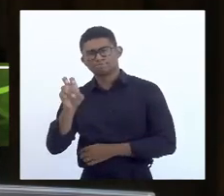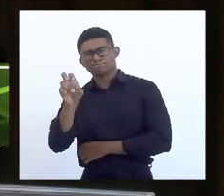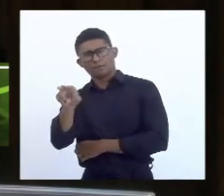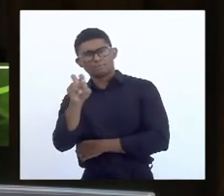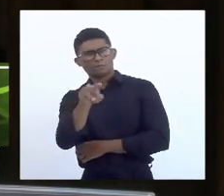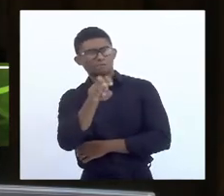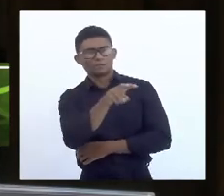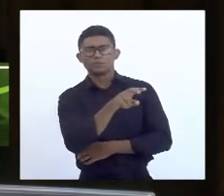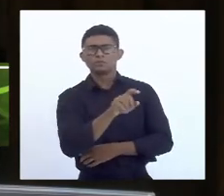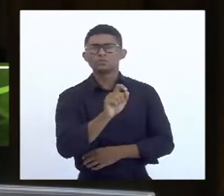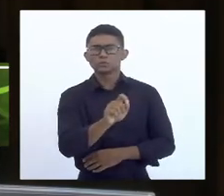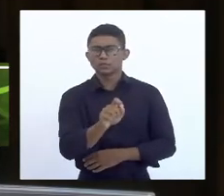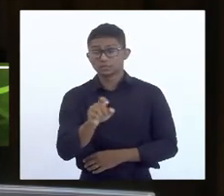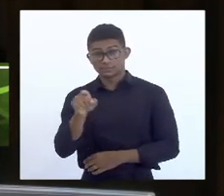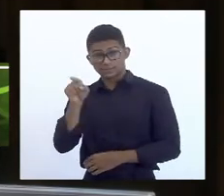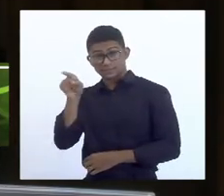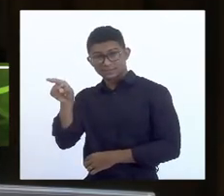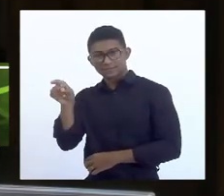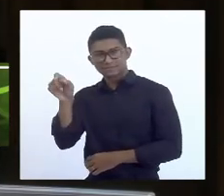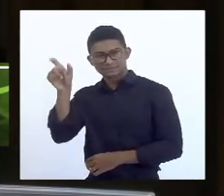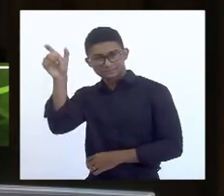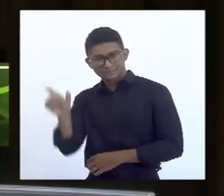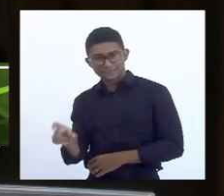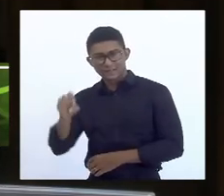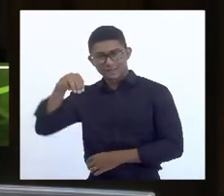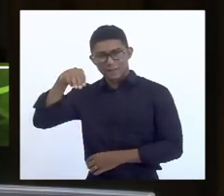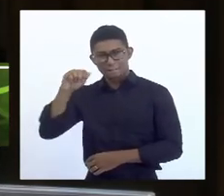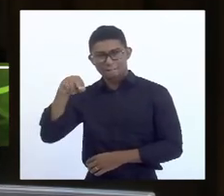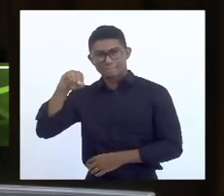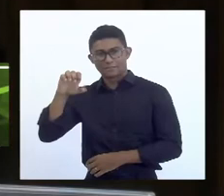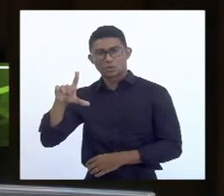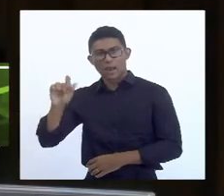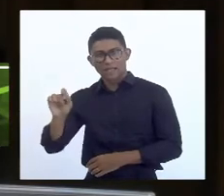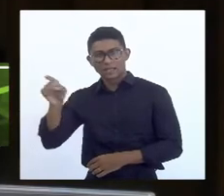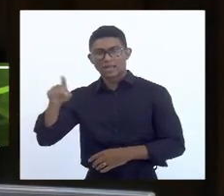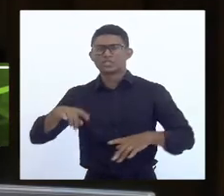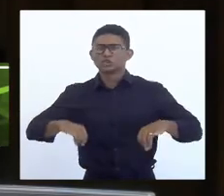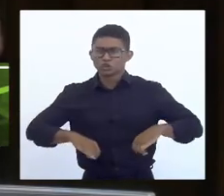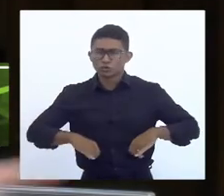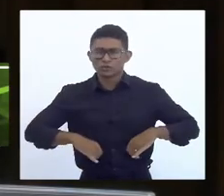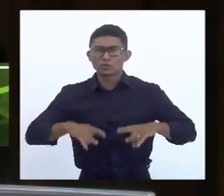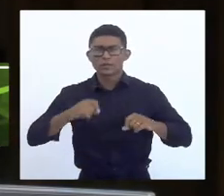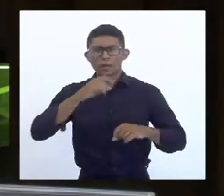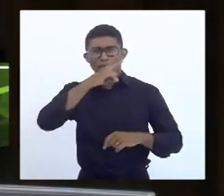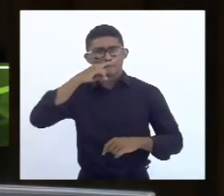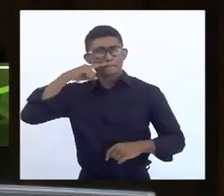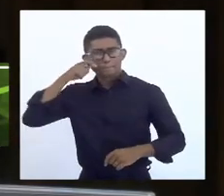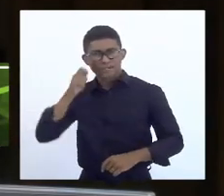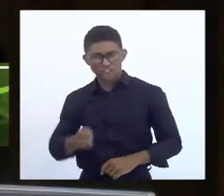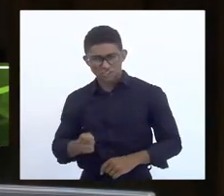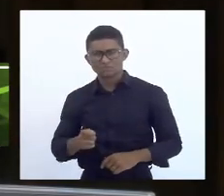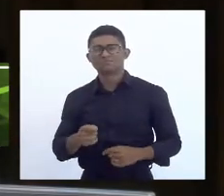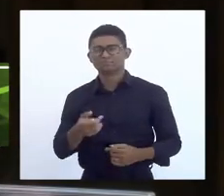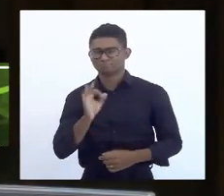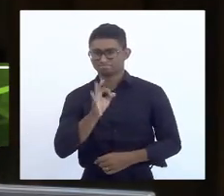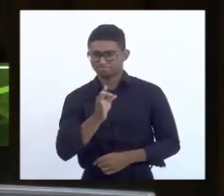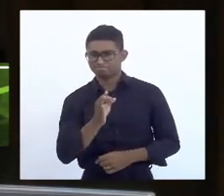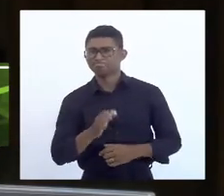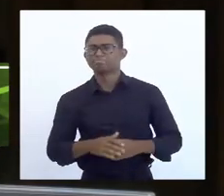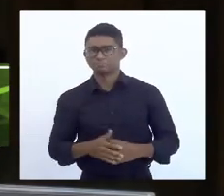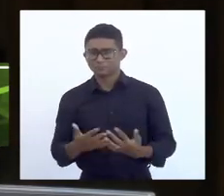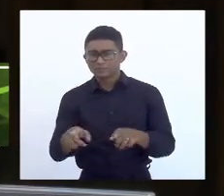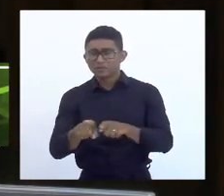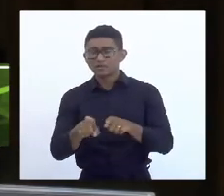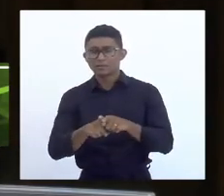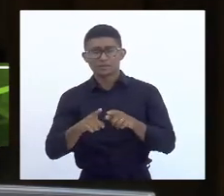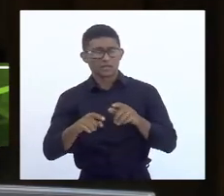que a Manuela sofreu, tanto de machismo fora, que é isso que ela relatou aqui, mas quanto